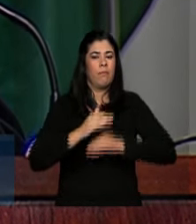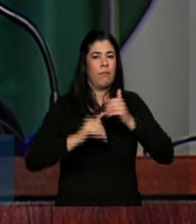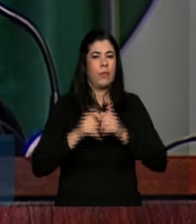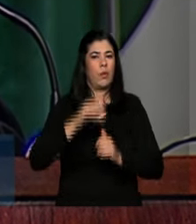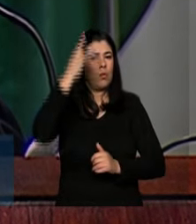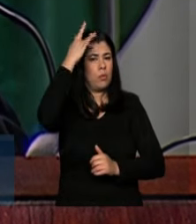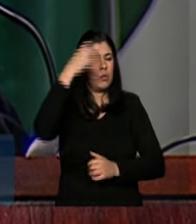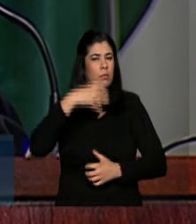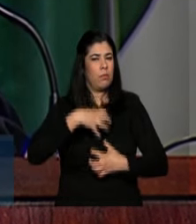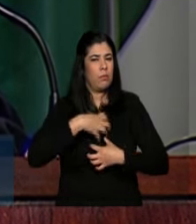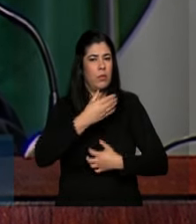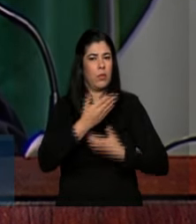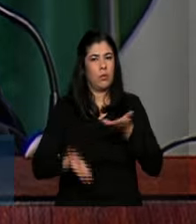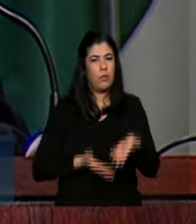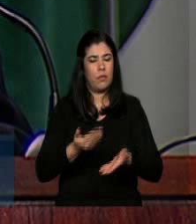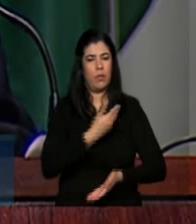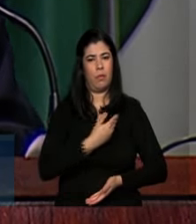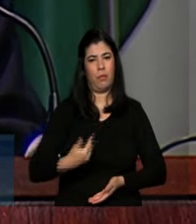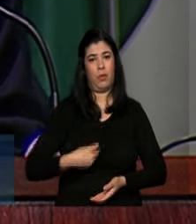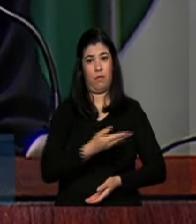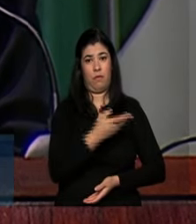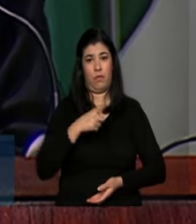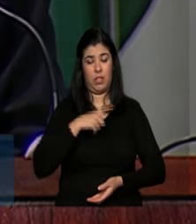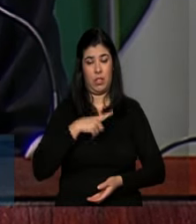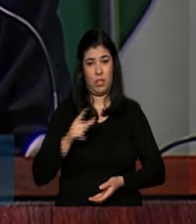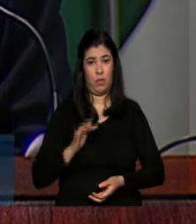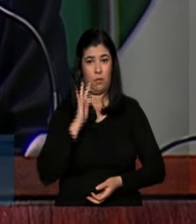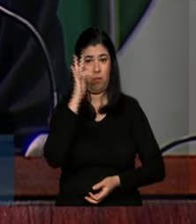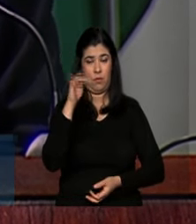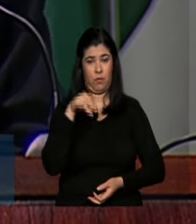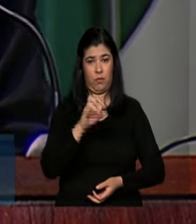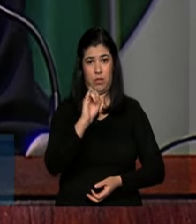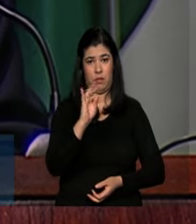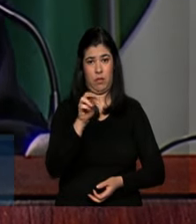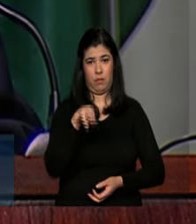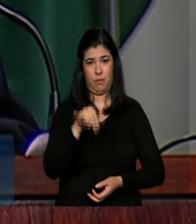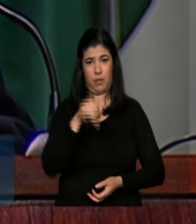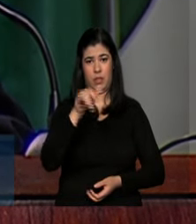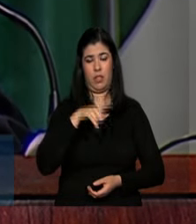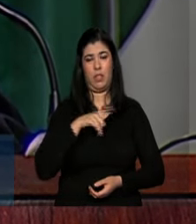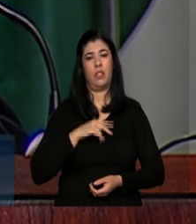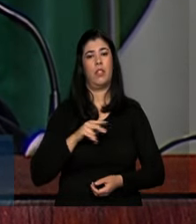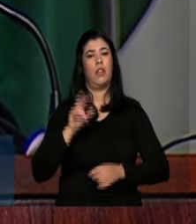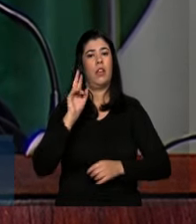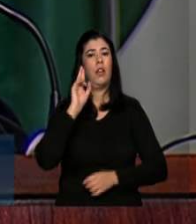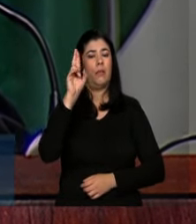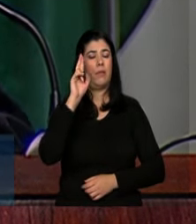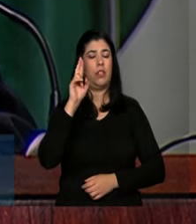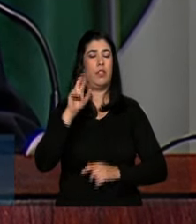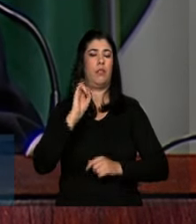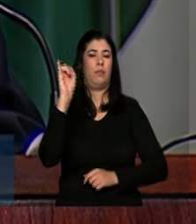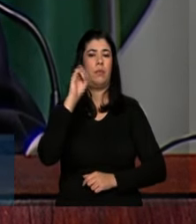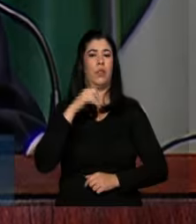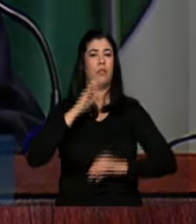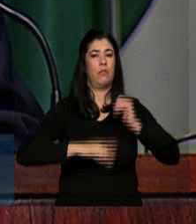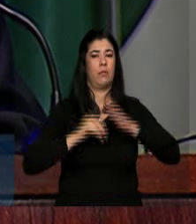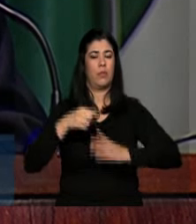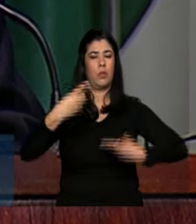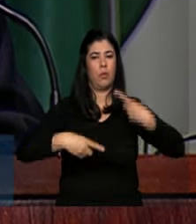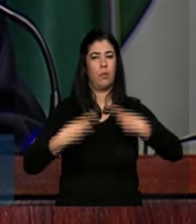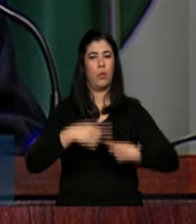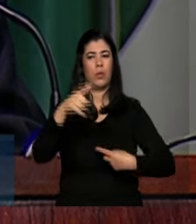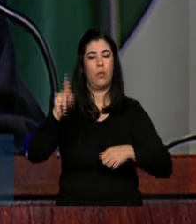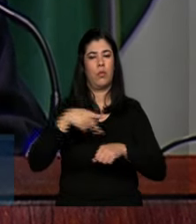espírito público. Vocês são o futuro do Itamaraty e terão um papel importante na execução de uma política